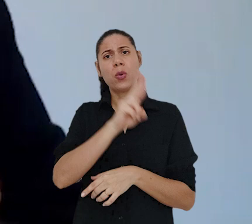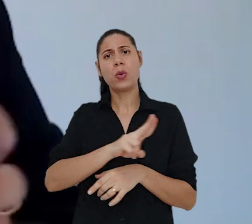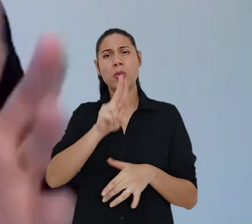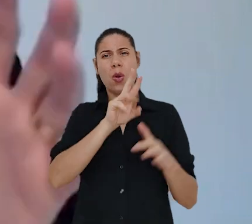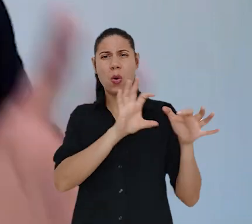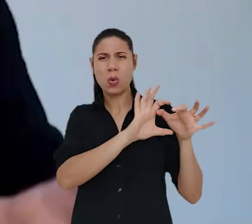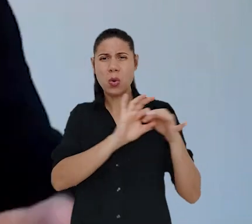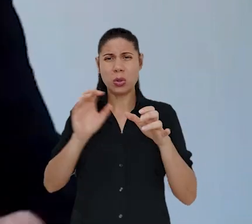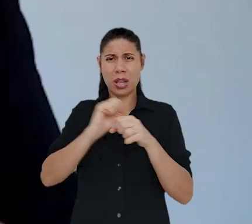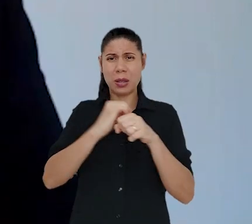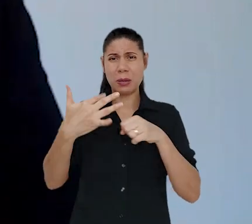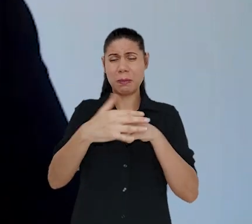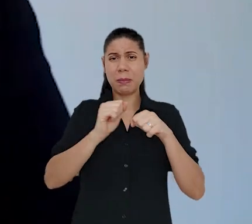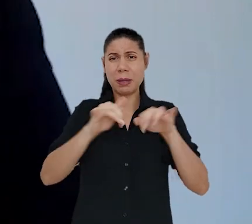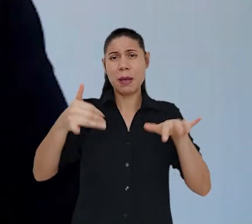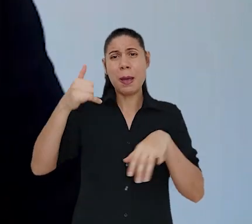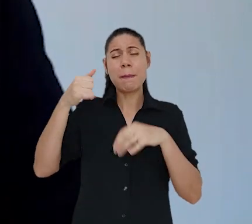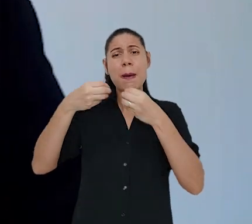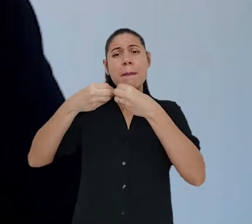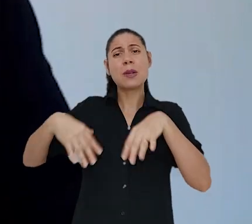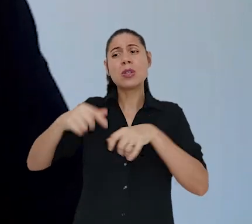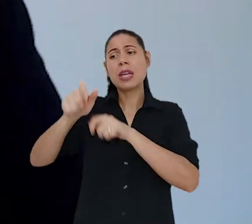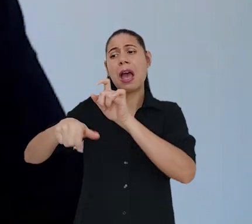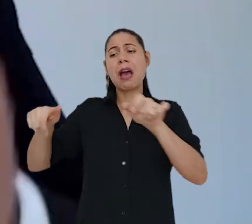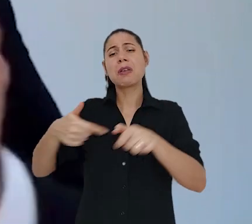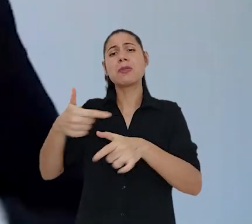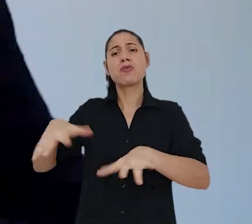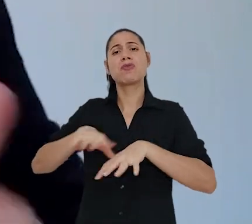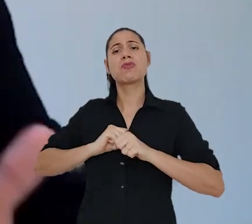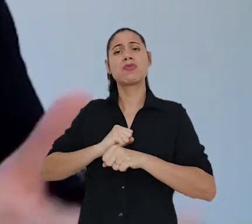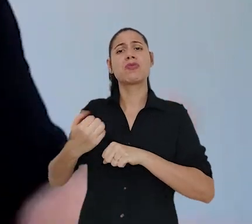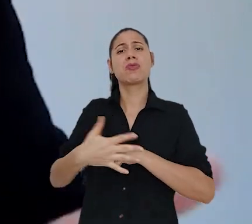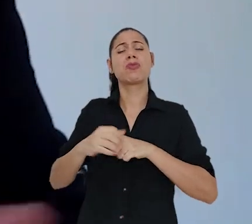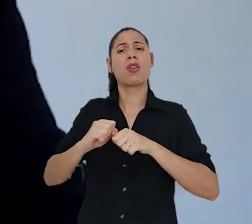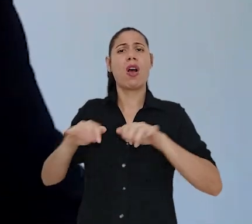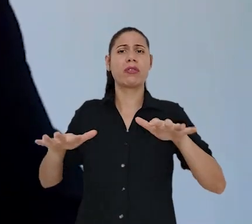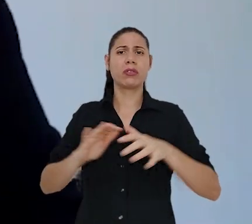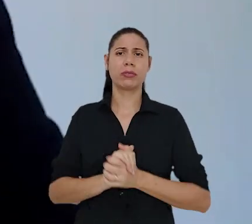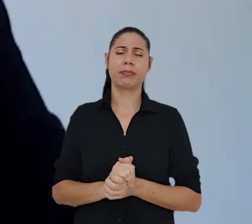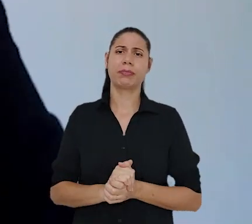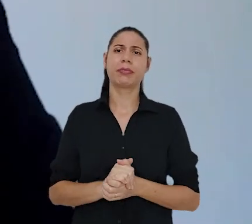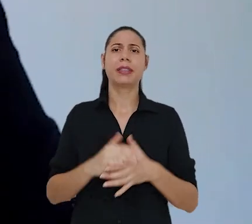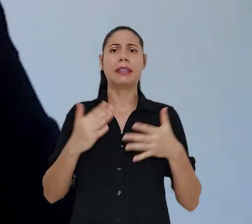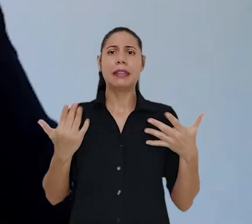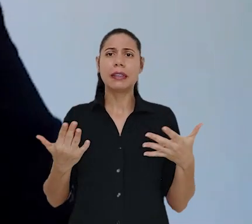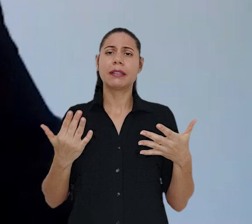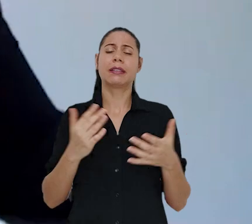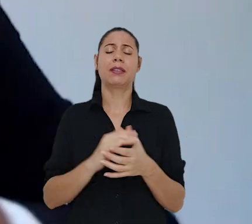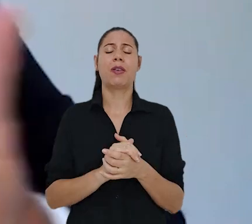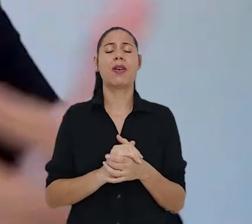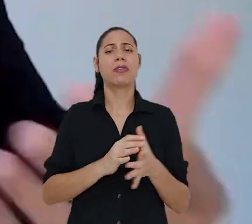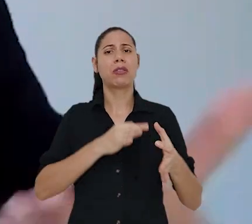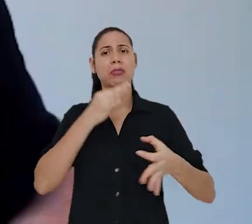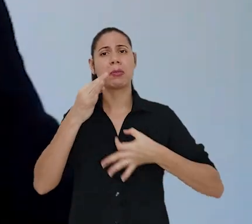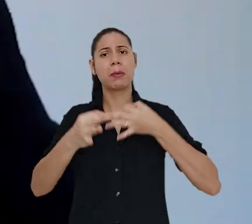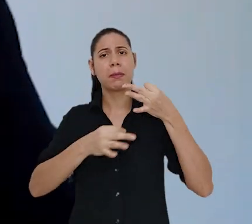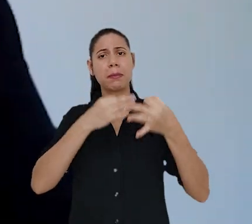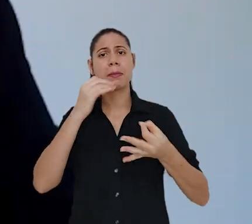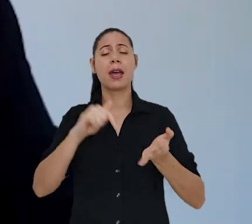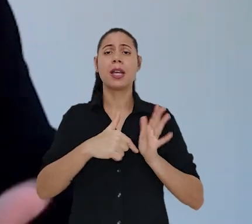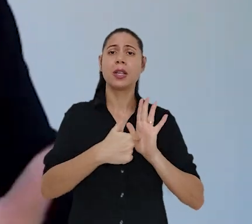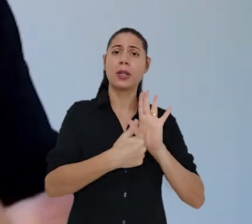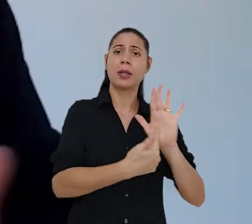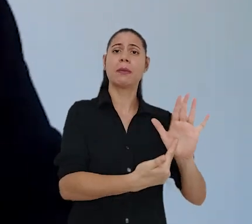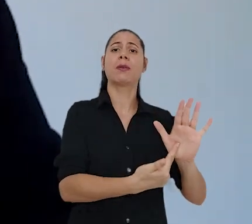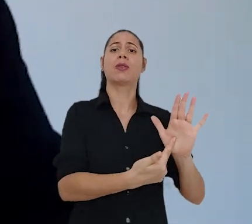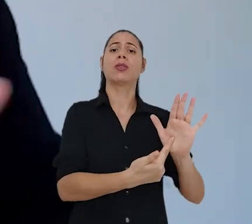também utilizou esse contexto para prejudicar os candidatos que contraíam a Covid. Então, foram mais ou menos esses argumentos que